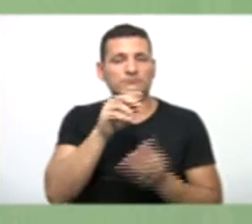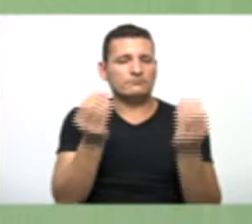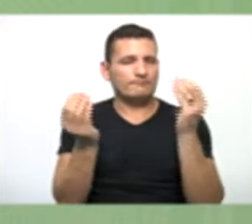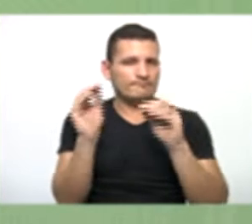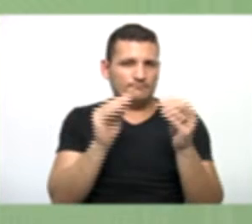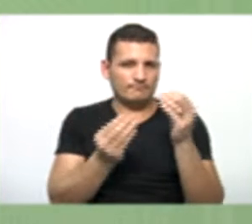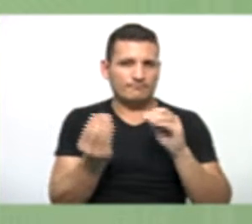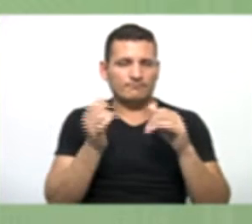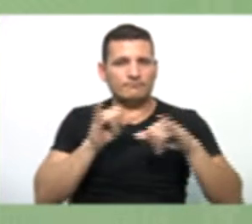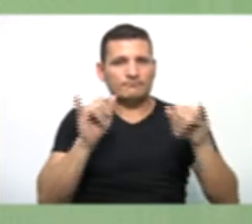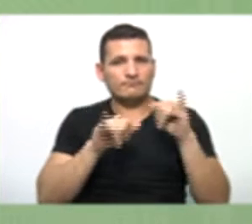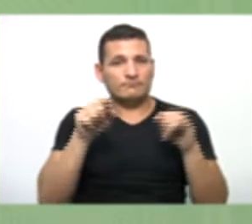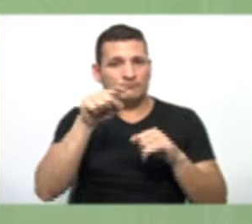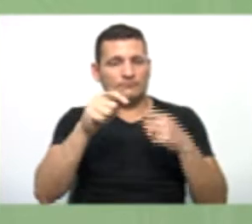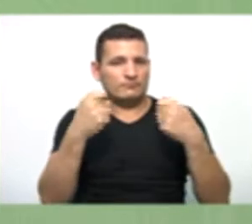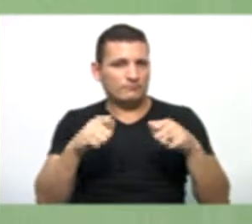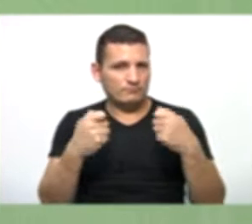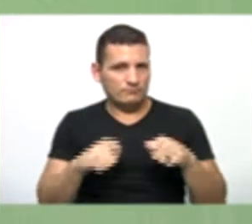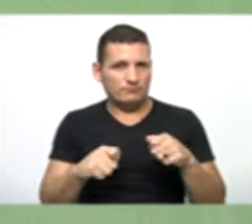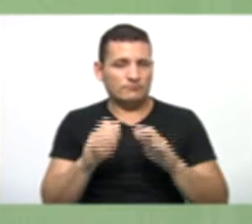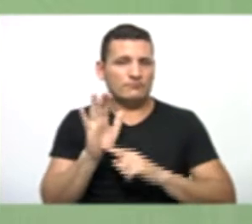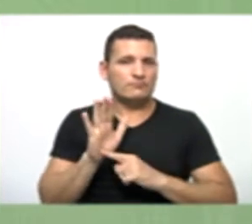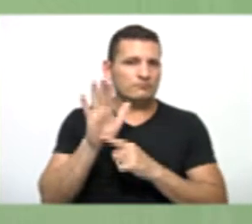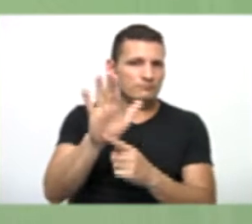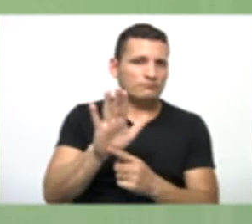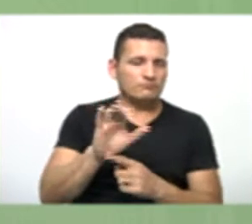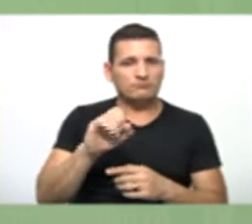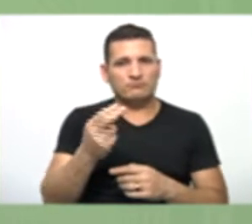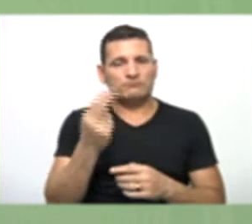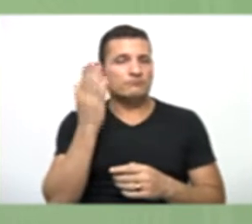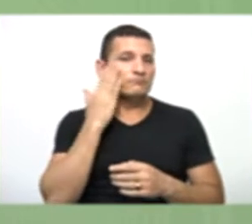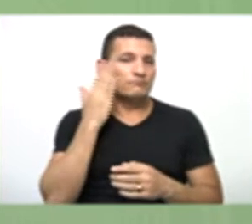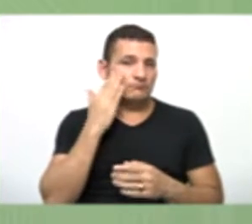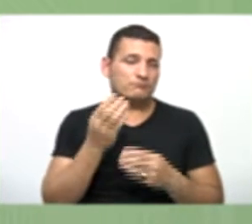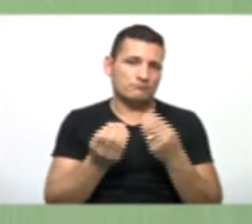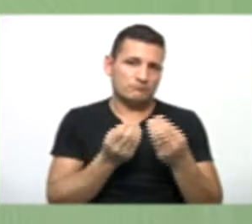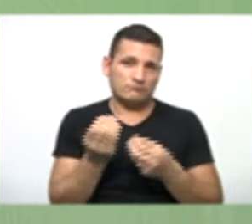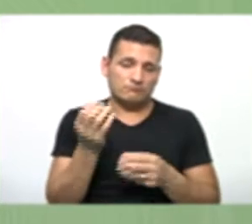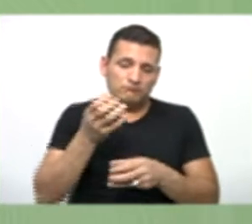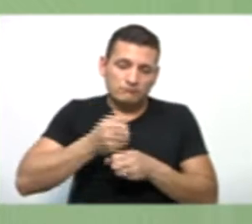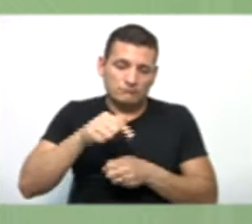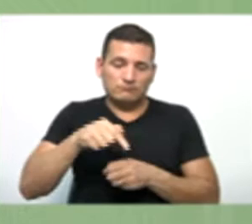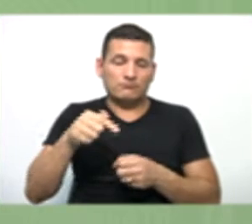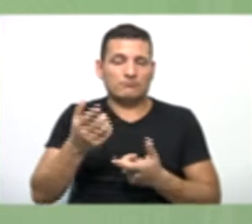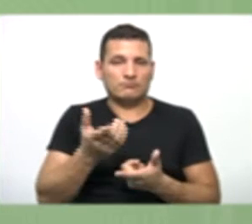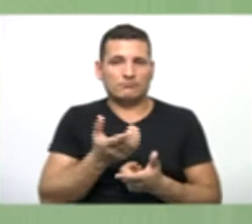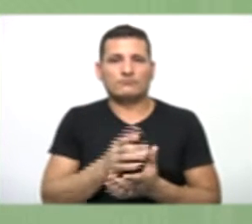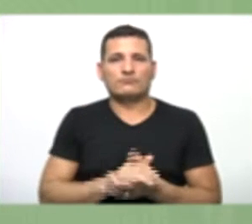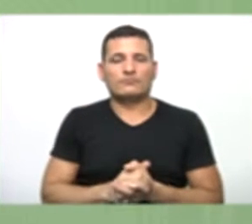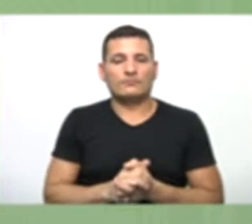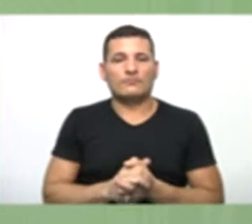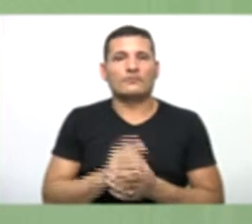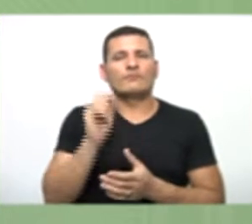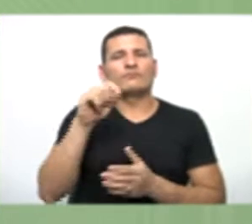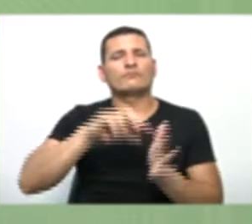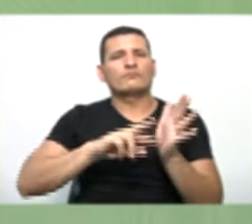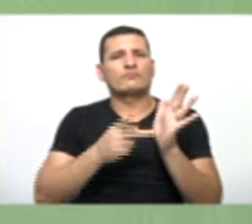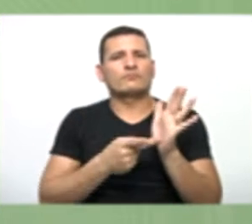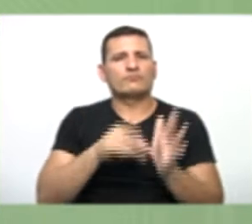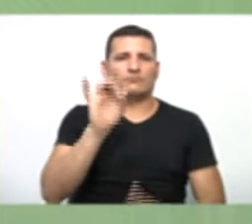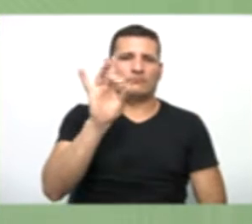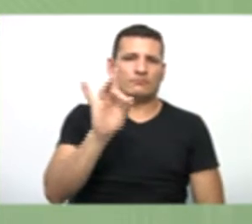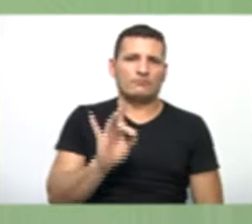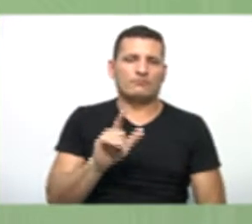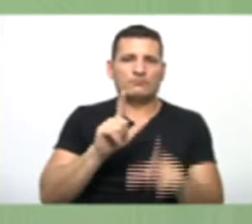você precisa destacar ou de saber na hora da resolução do problema. Vamos dizer assim, o que significa cada informação,